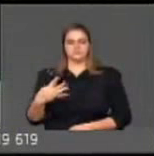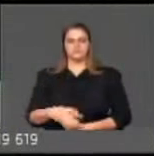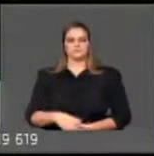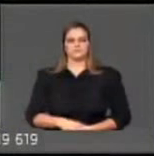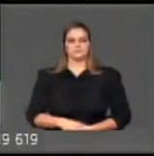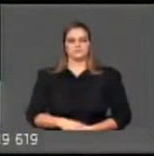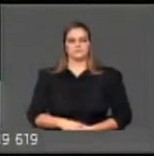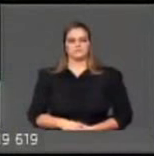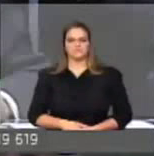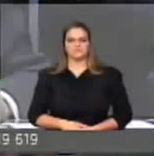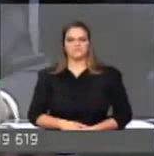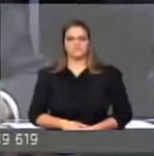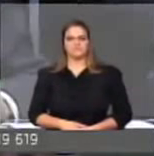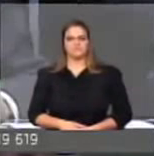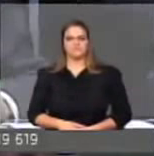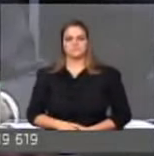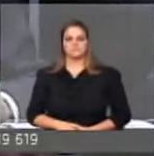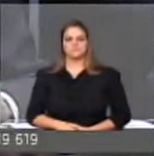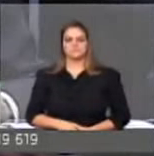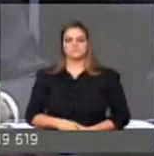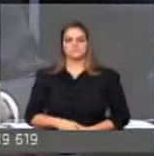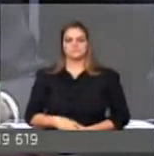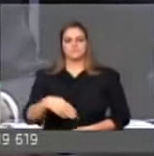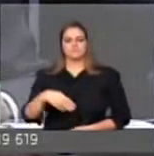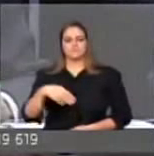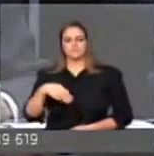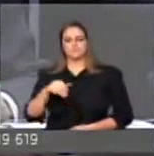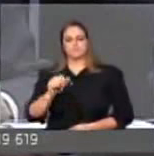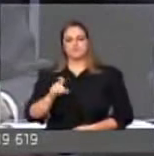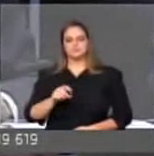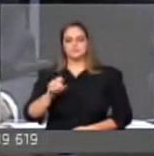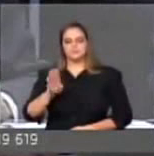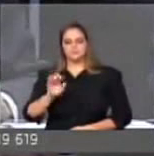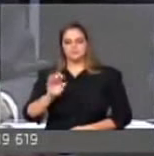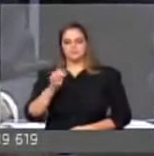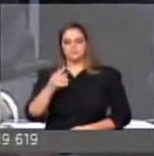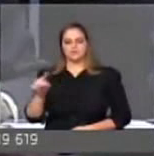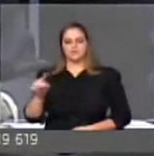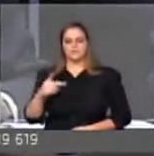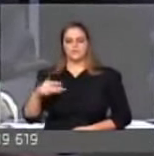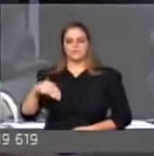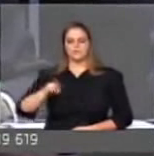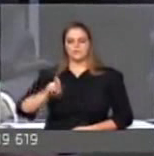364 votos. Deputado Max Beltrão, do PMDB.